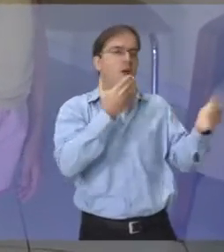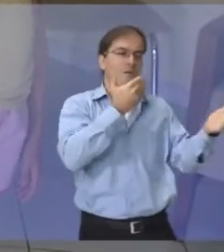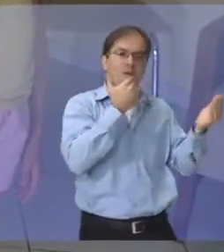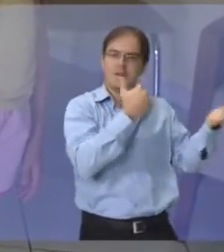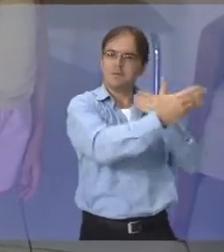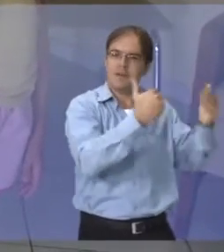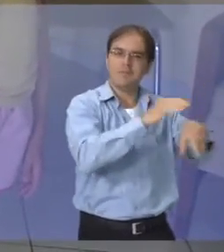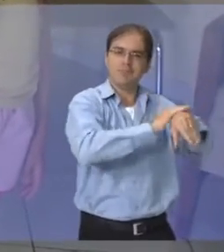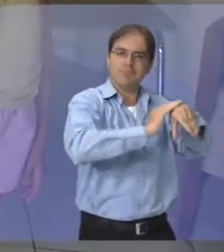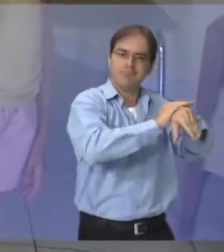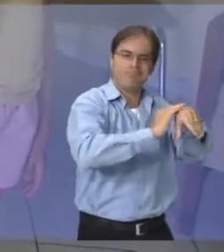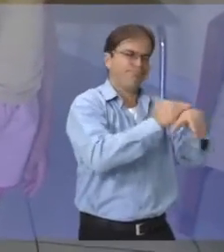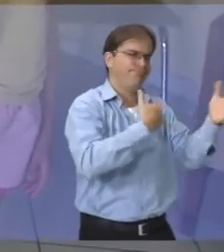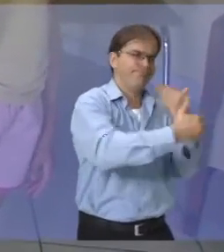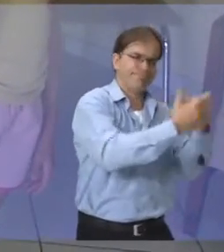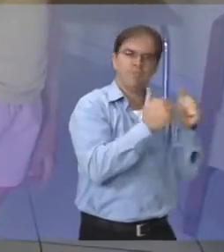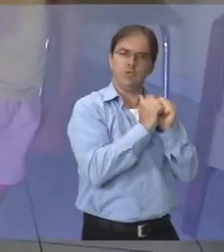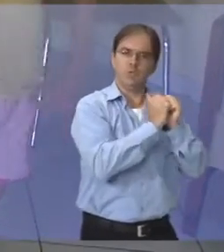né?